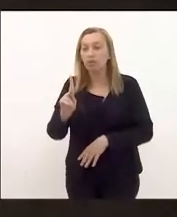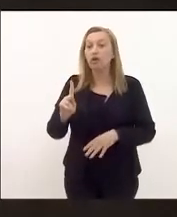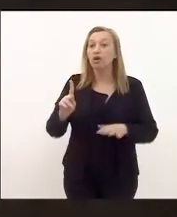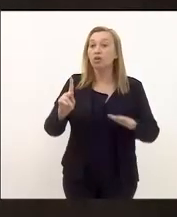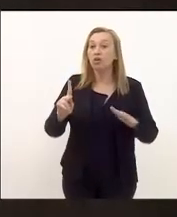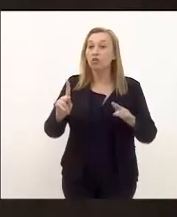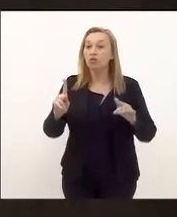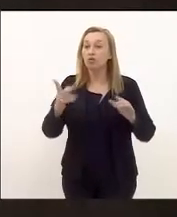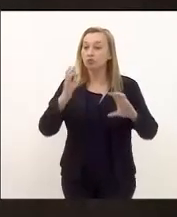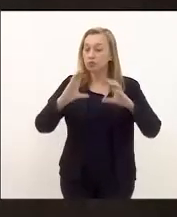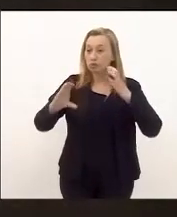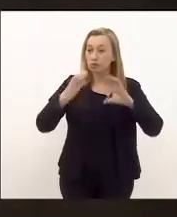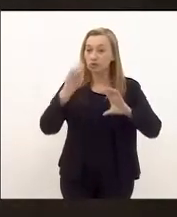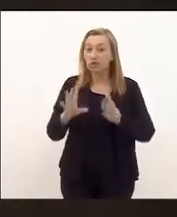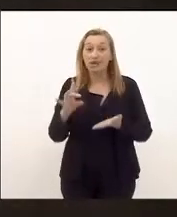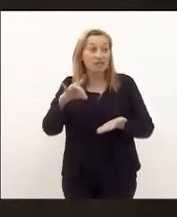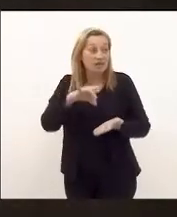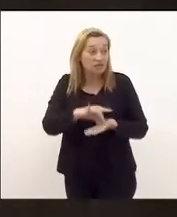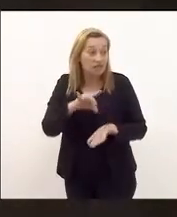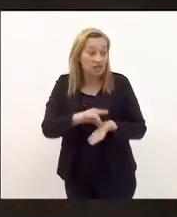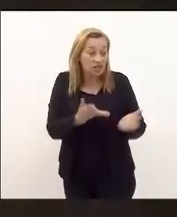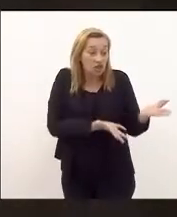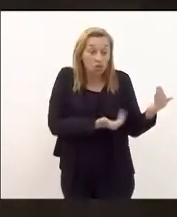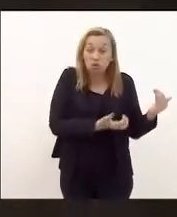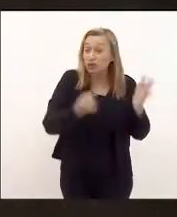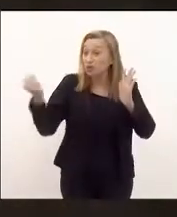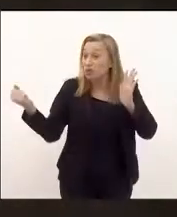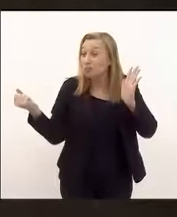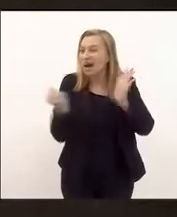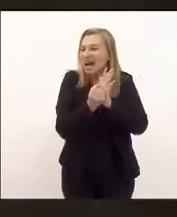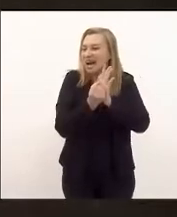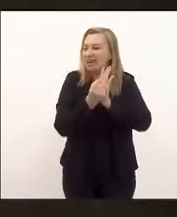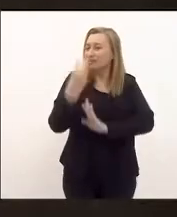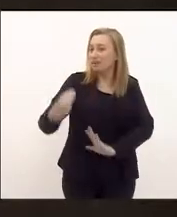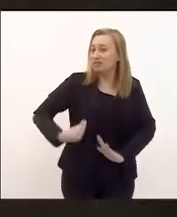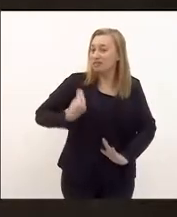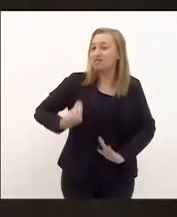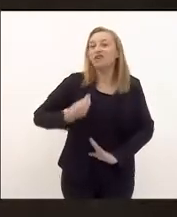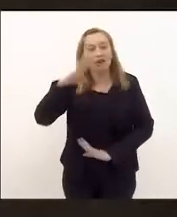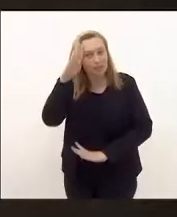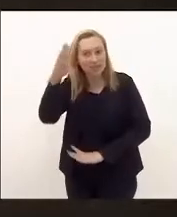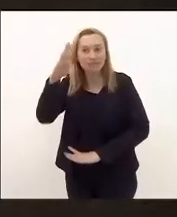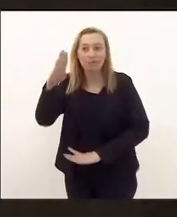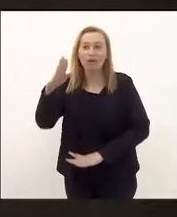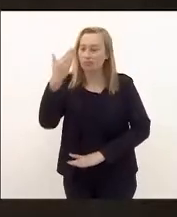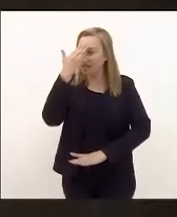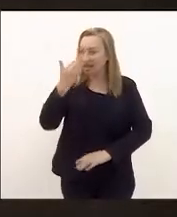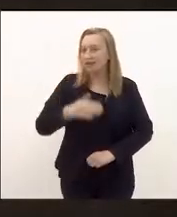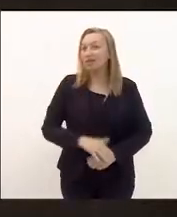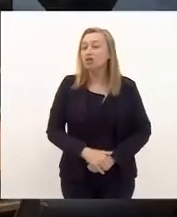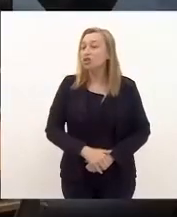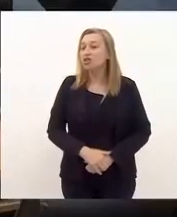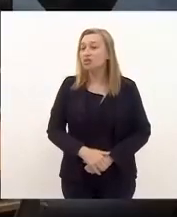expressão legítima de uma juventude marcada para viver, é fundamental. Muito obrigada.